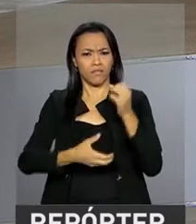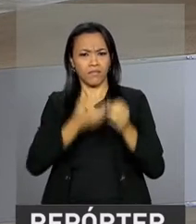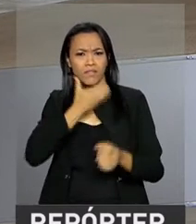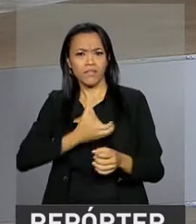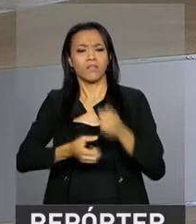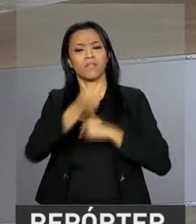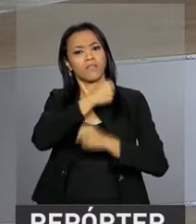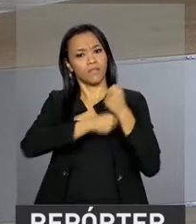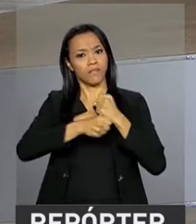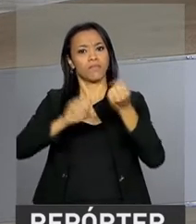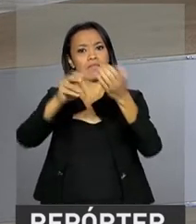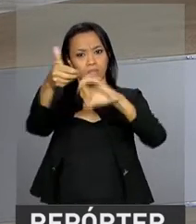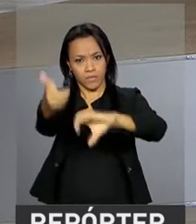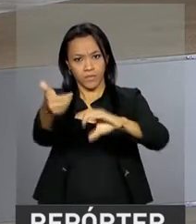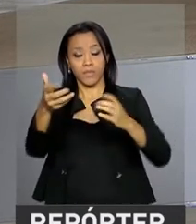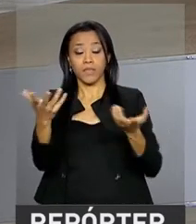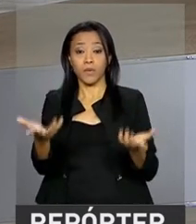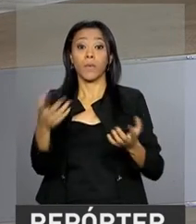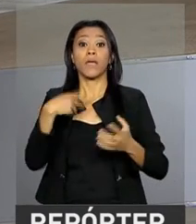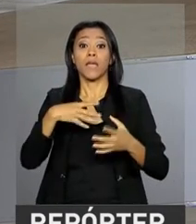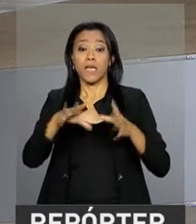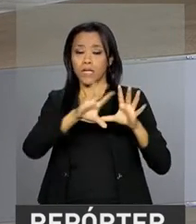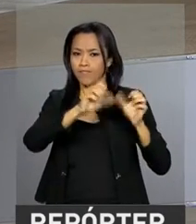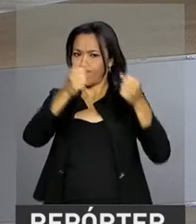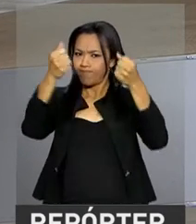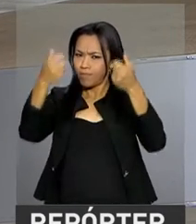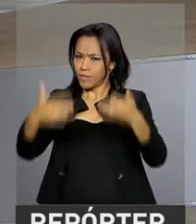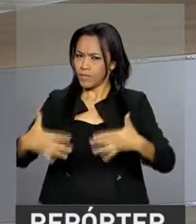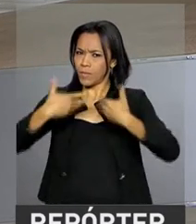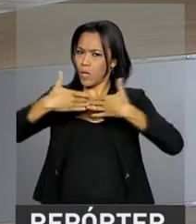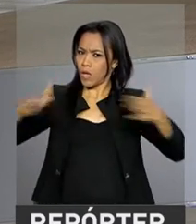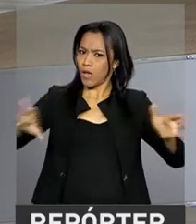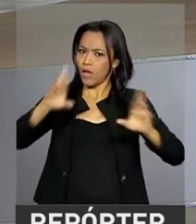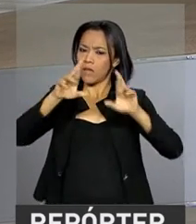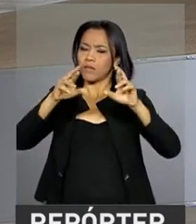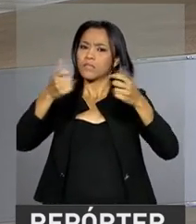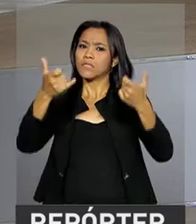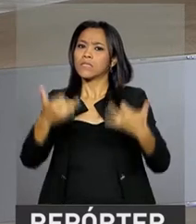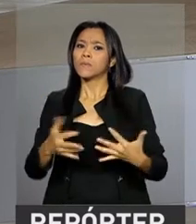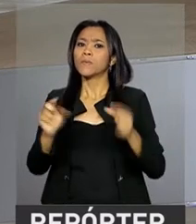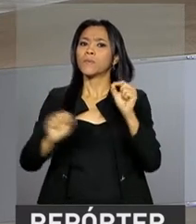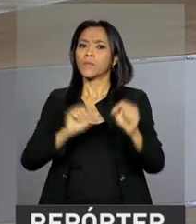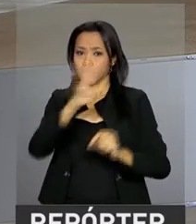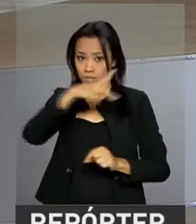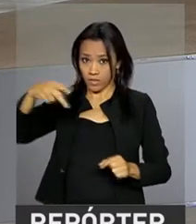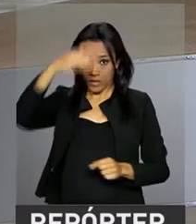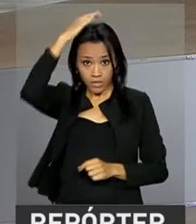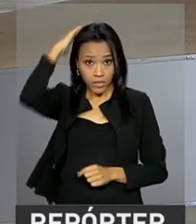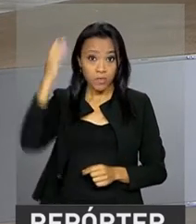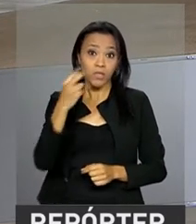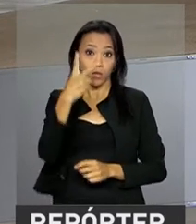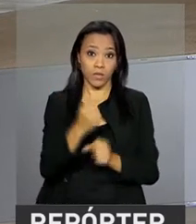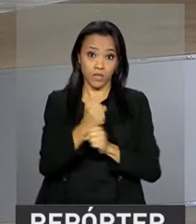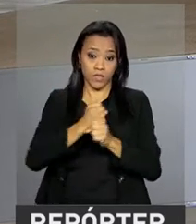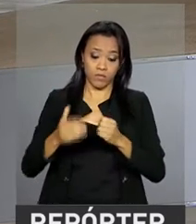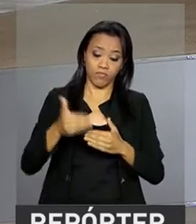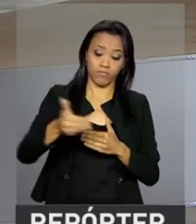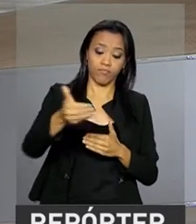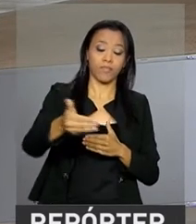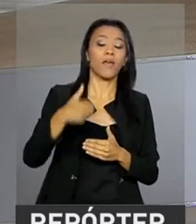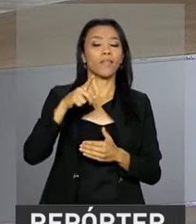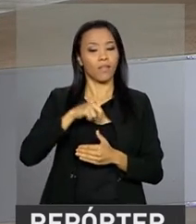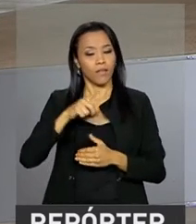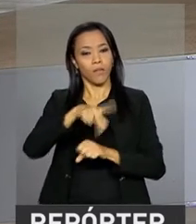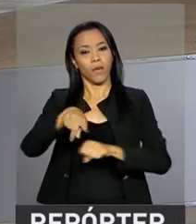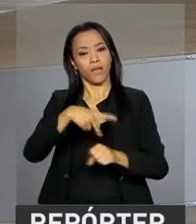temer abriu o encontro falando sobre os pontos prioritários para o governo e afirmou que a intenção nos próximos dois anos é deixar o país